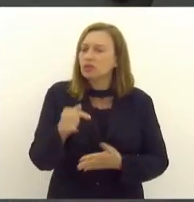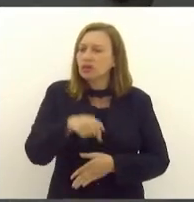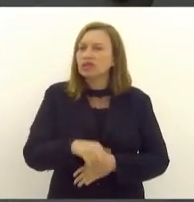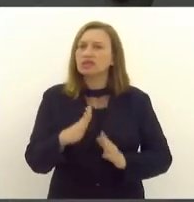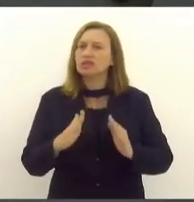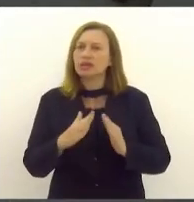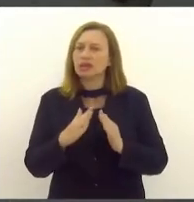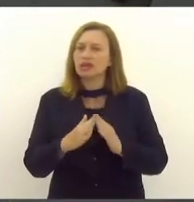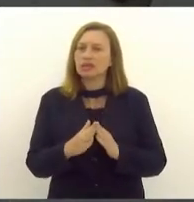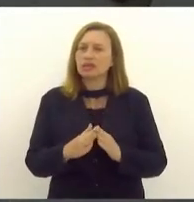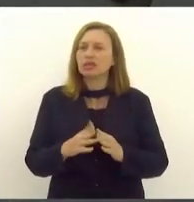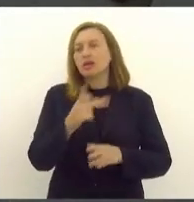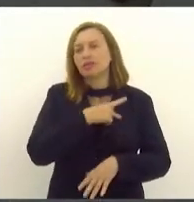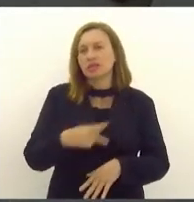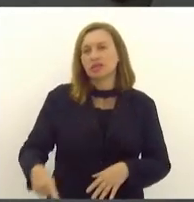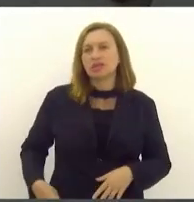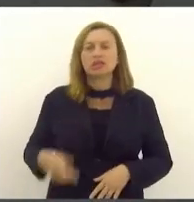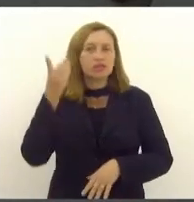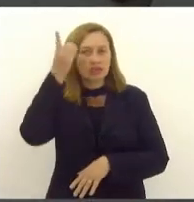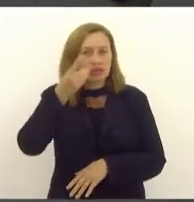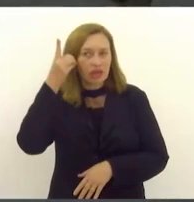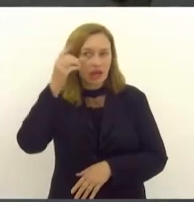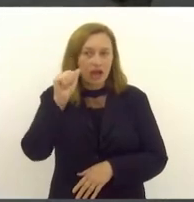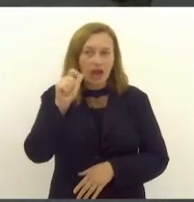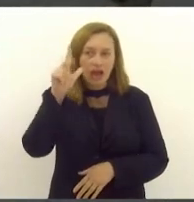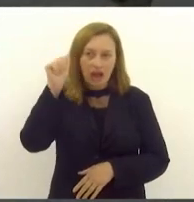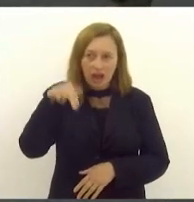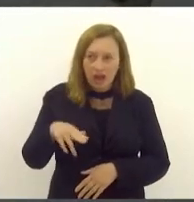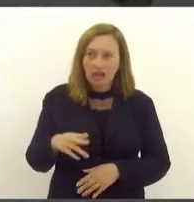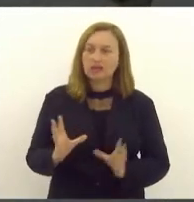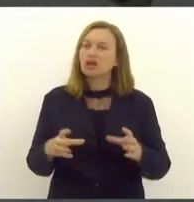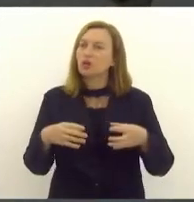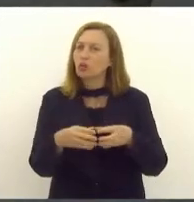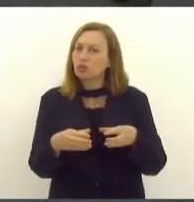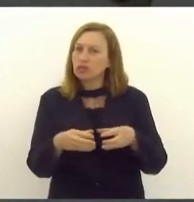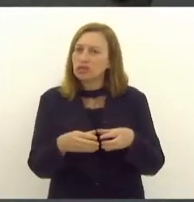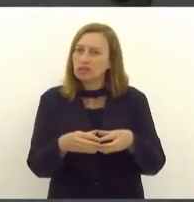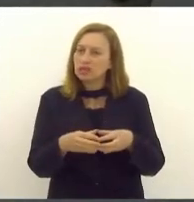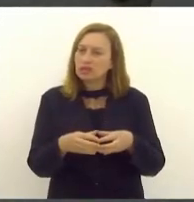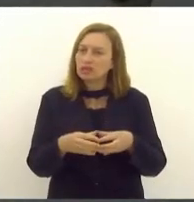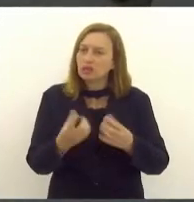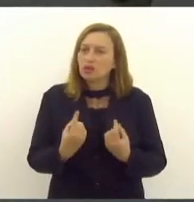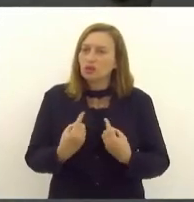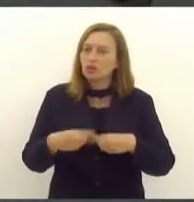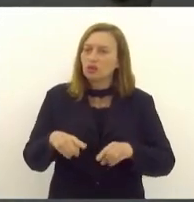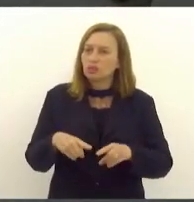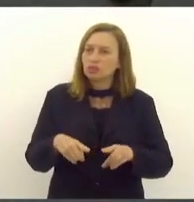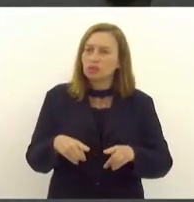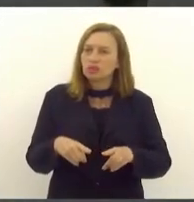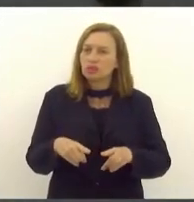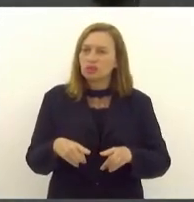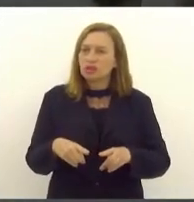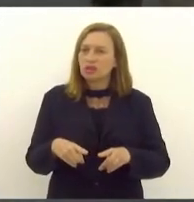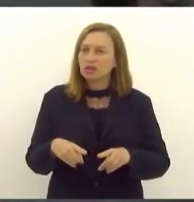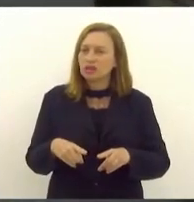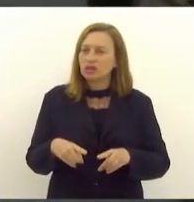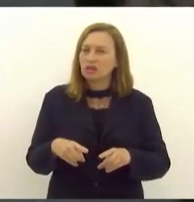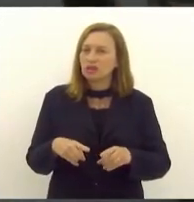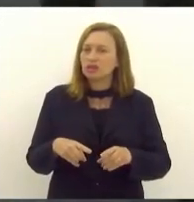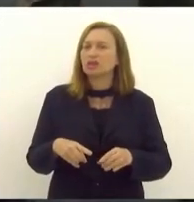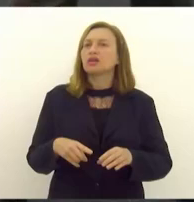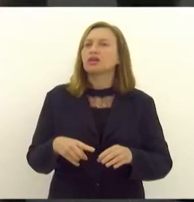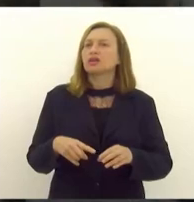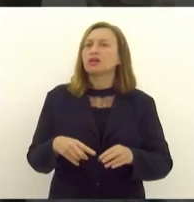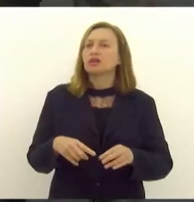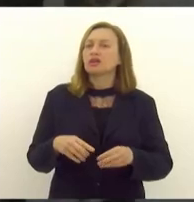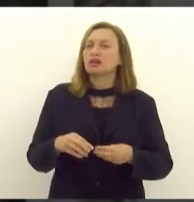nessa casa sobre a presidência do deputado Alan Lopes os trabalhos da comissão de combate a desordem e num dos primeiros